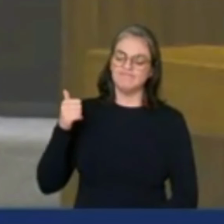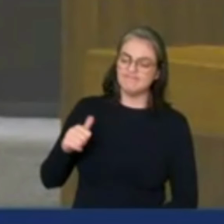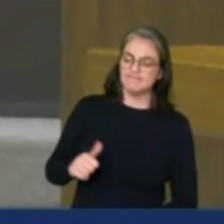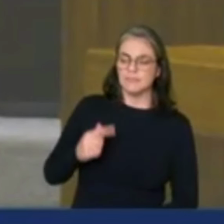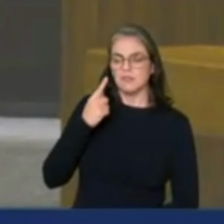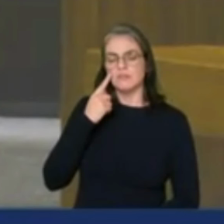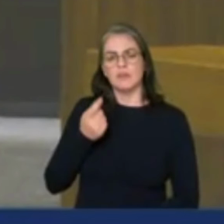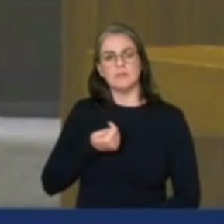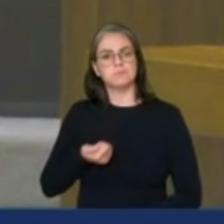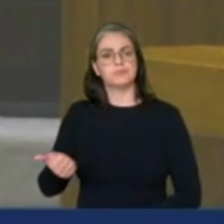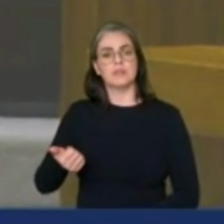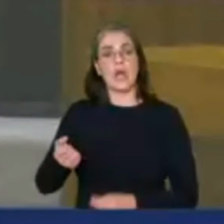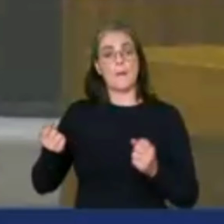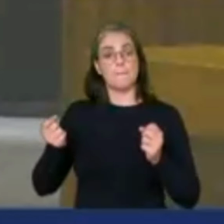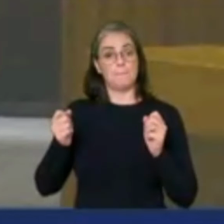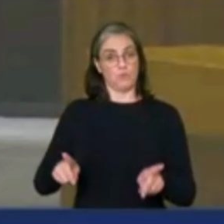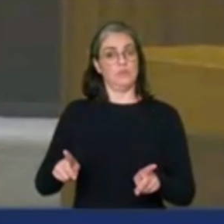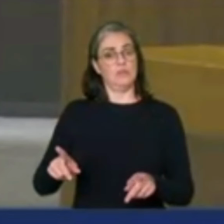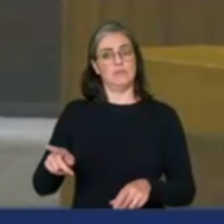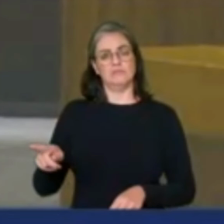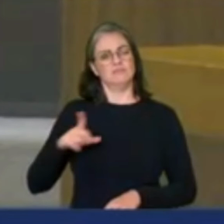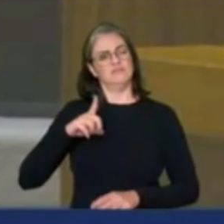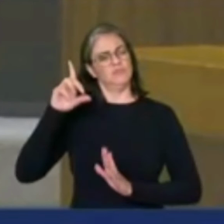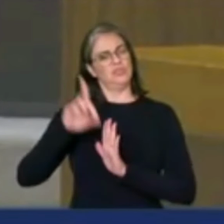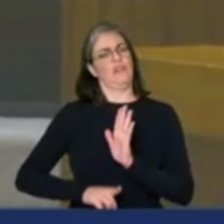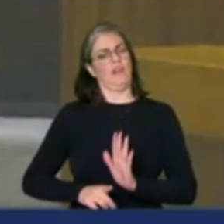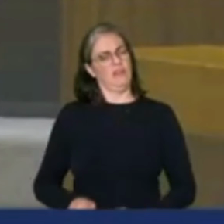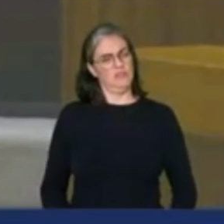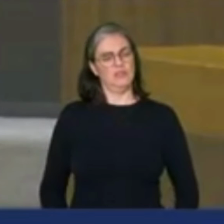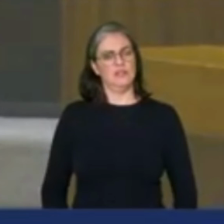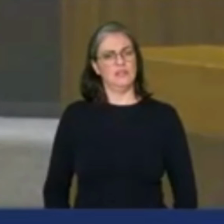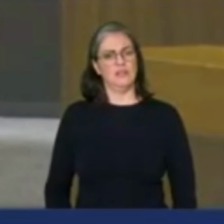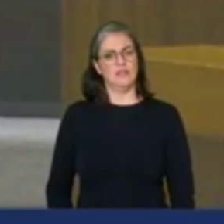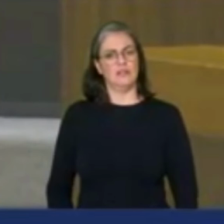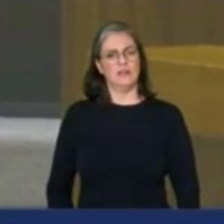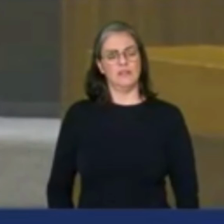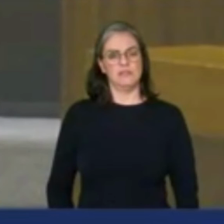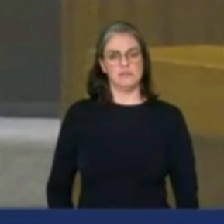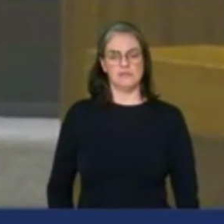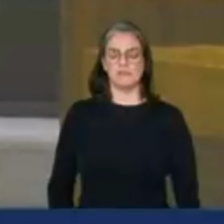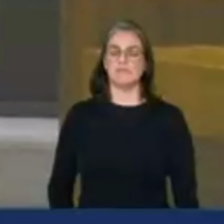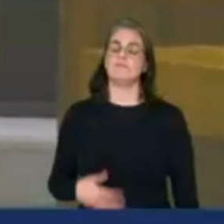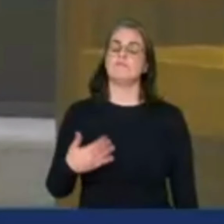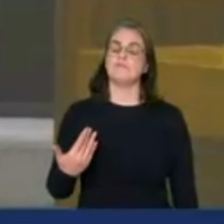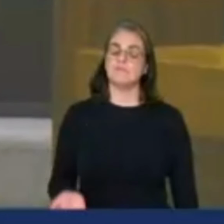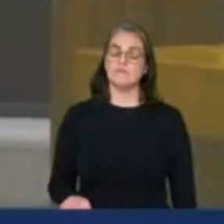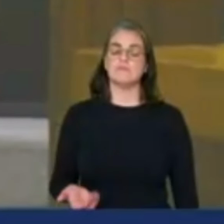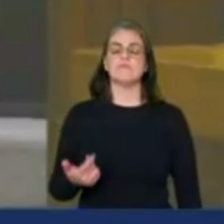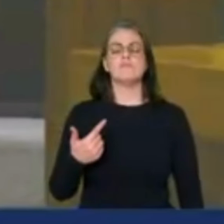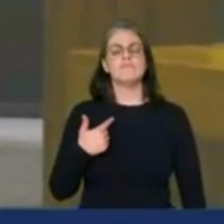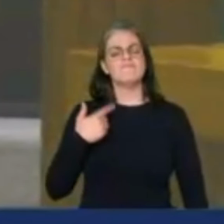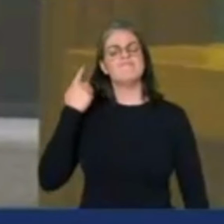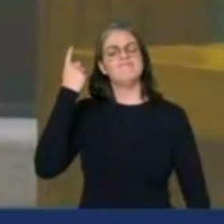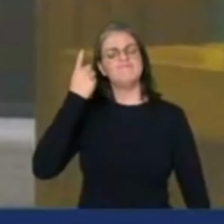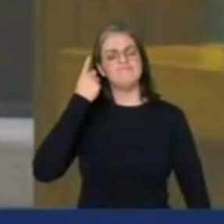seu direito adquirido. Portanto, levanto aqui essa